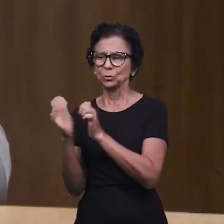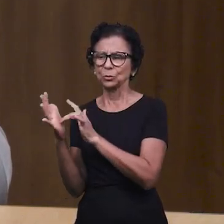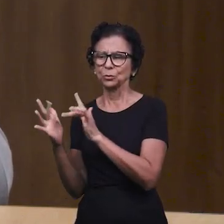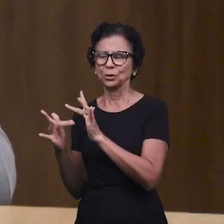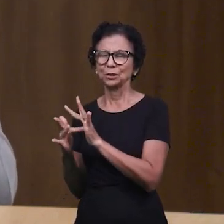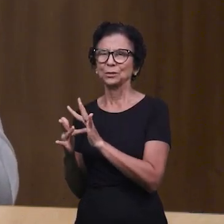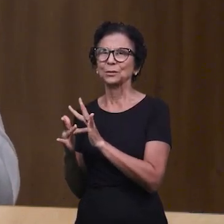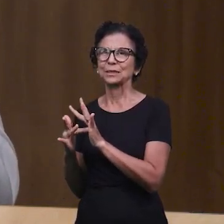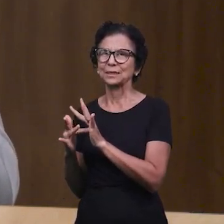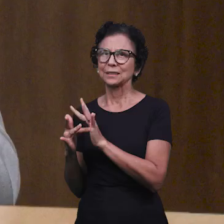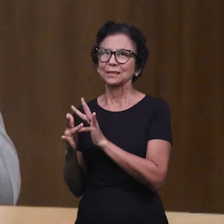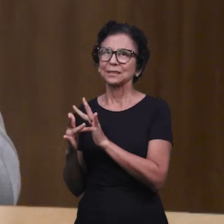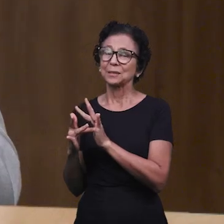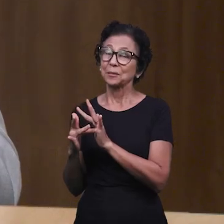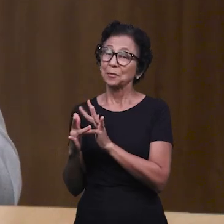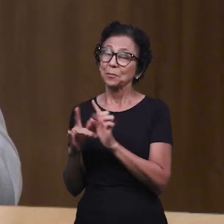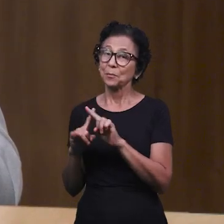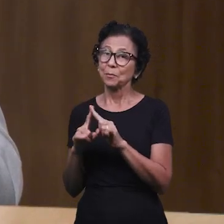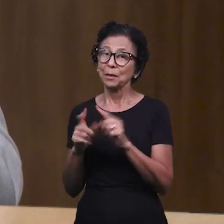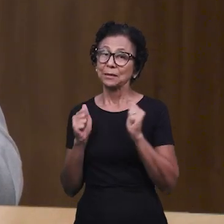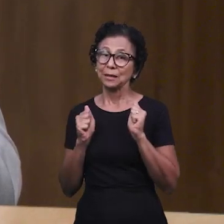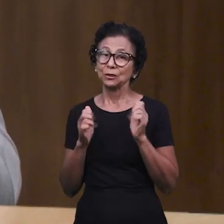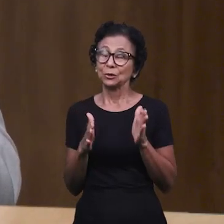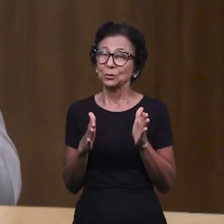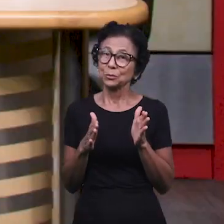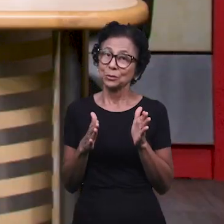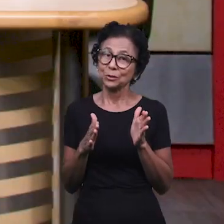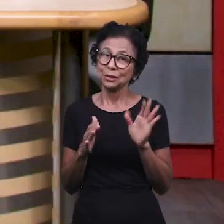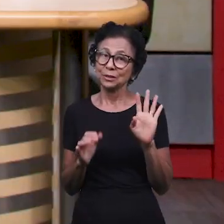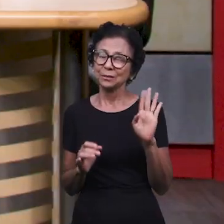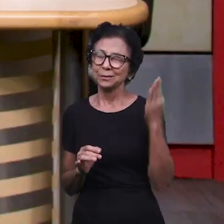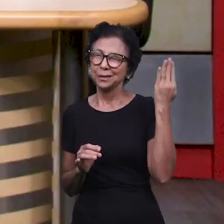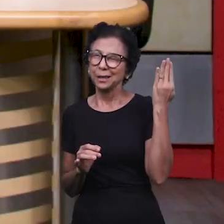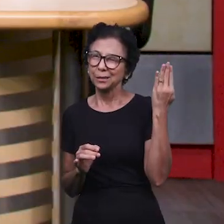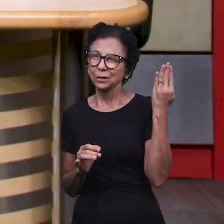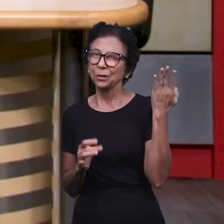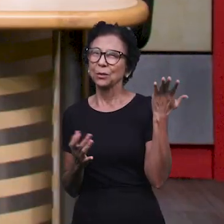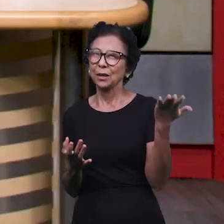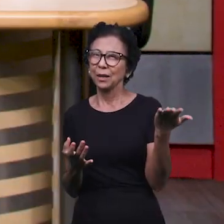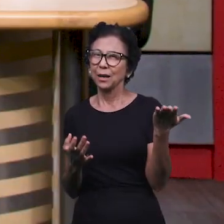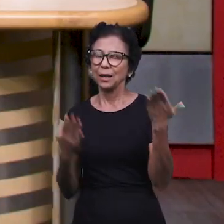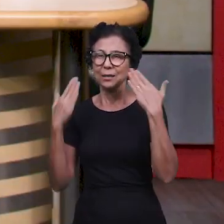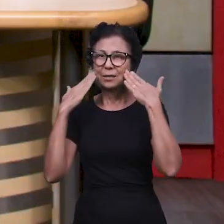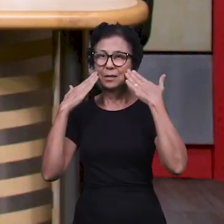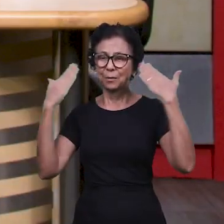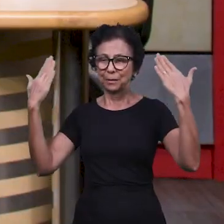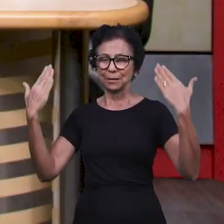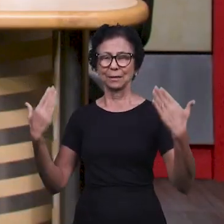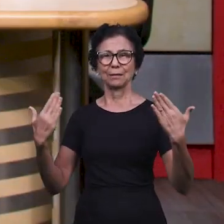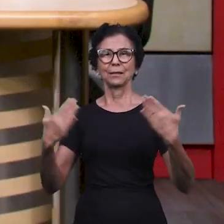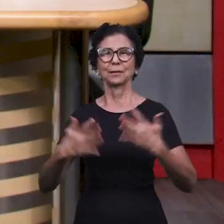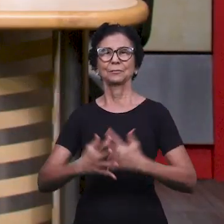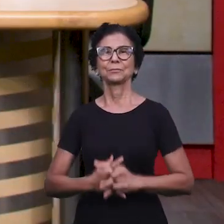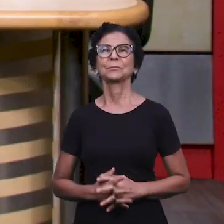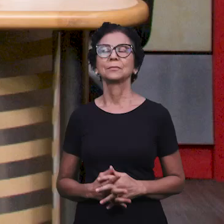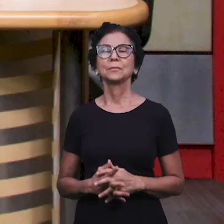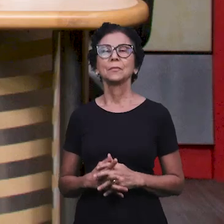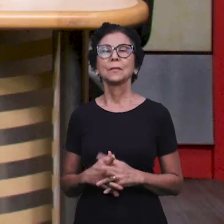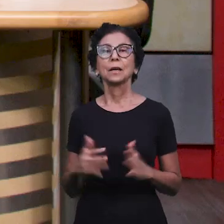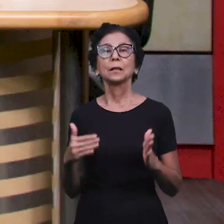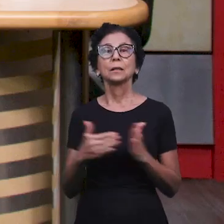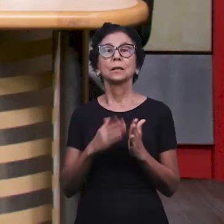aparece naquele momento final. Essa é uma realidade. Na hora da última ceia. Na hora da última Ele trai ceia. o corpo, né, pastor? Ele trai ele traiu o corpo. Ele traiu o